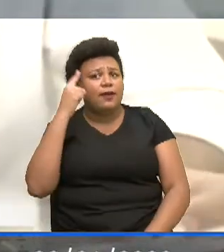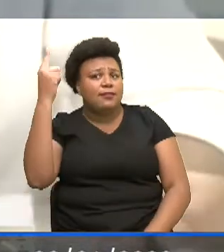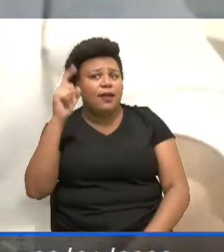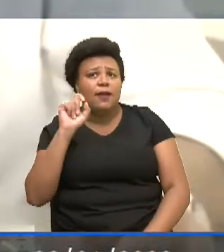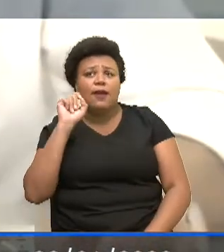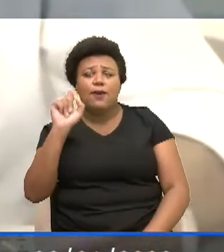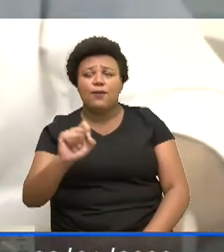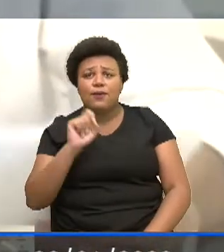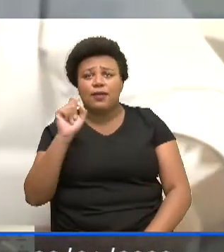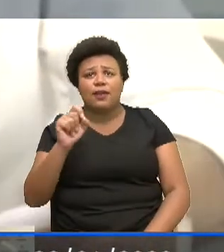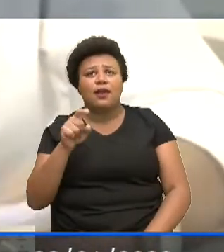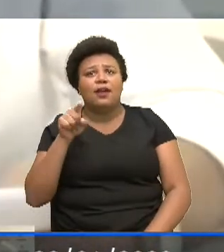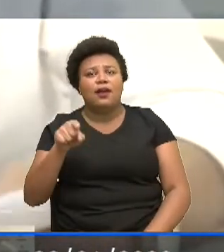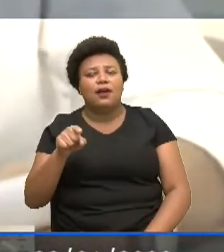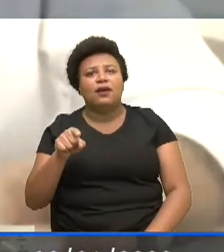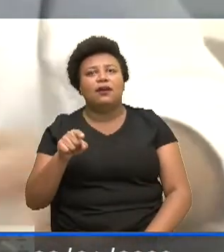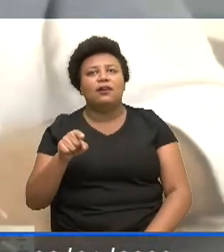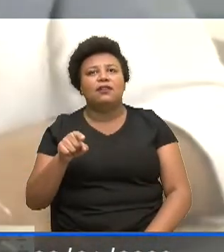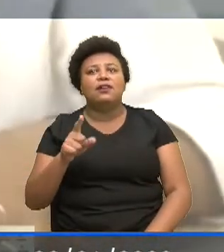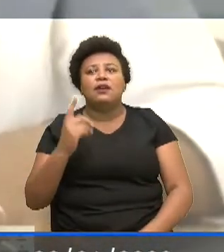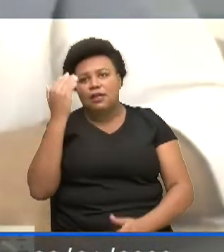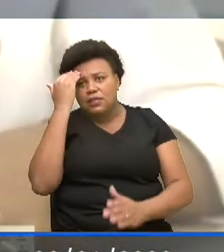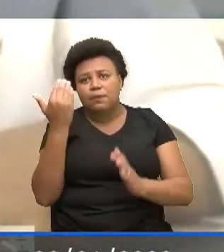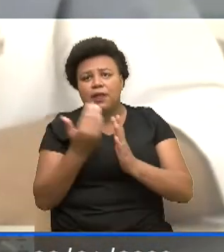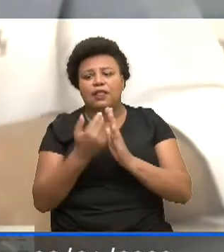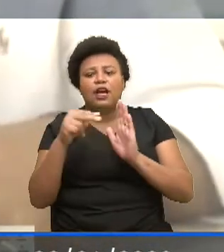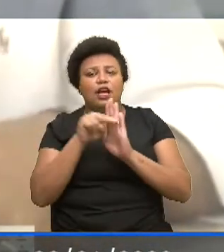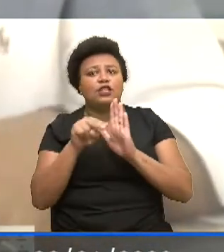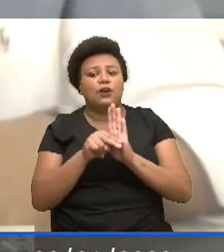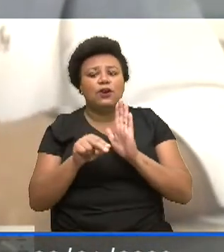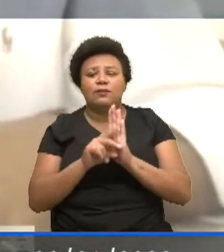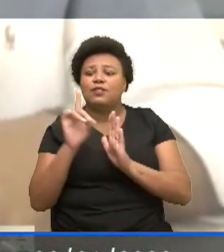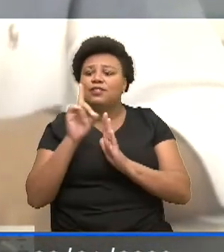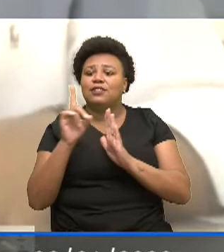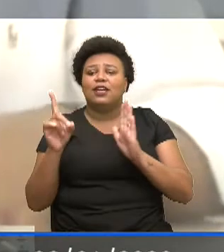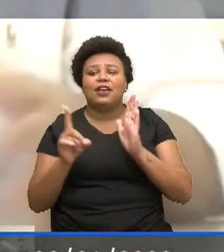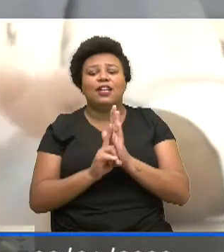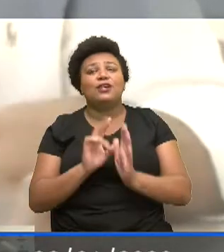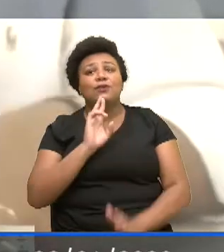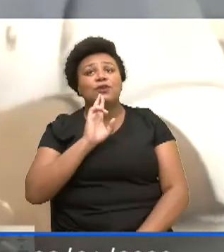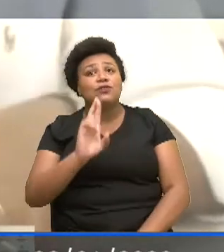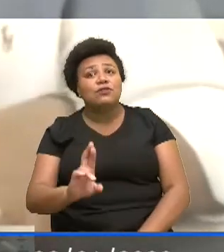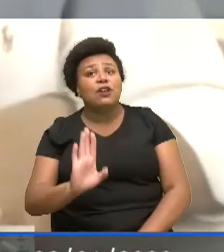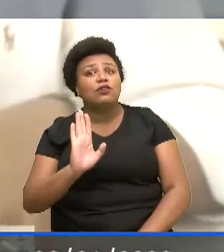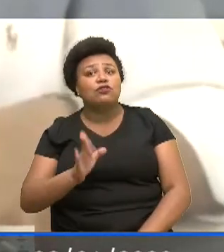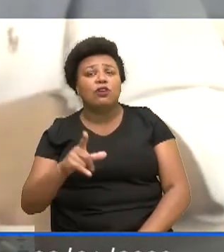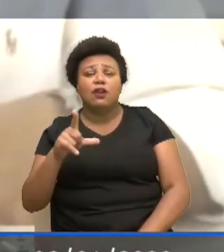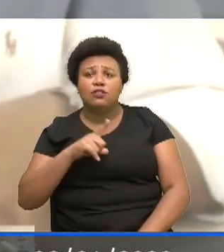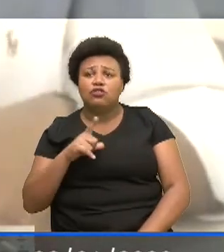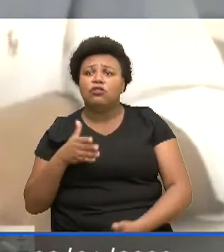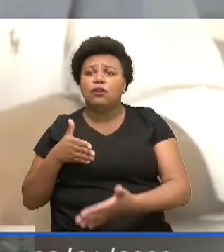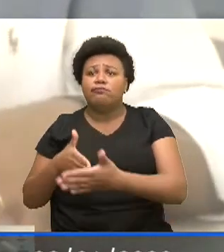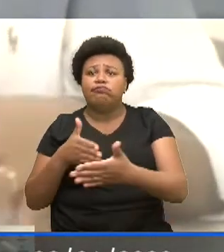A ideia daquela parte que falava de seguir as normas, que no nosso decreto do Estado já compunha essa questão da